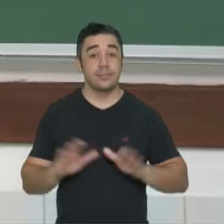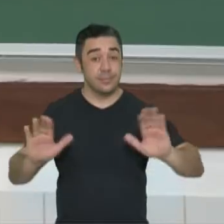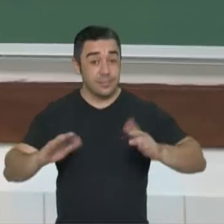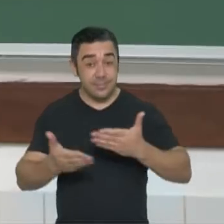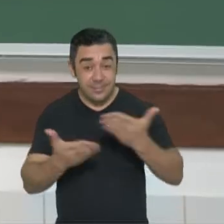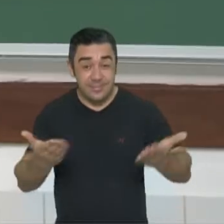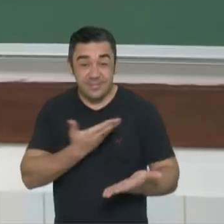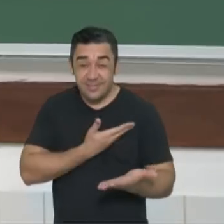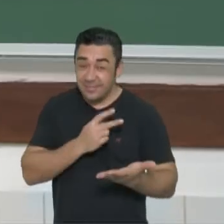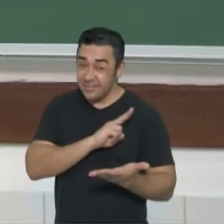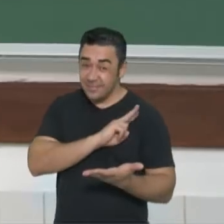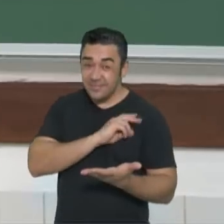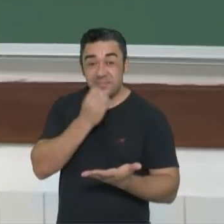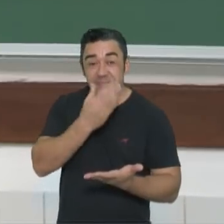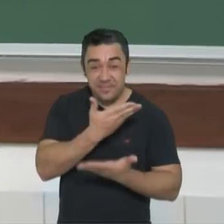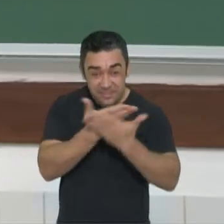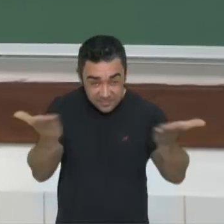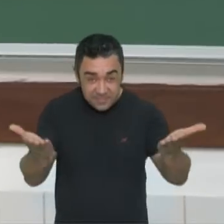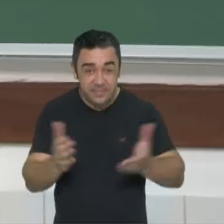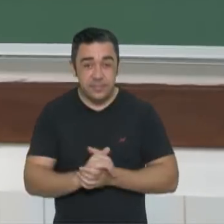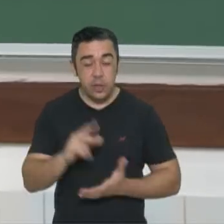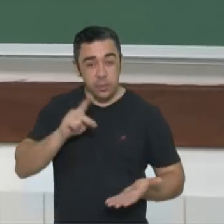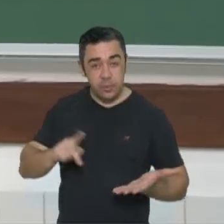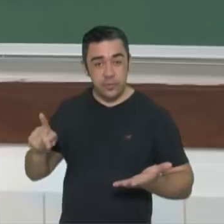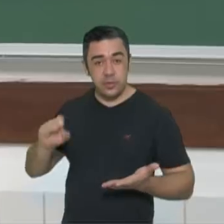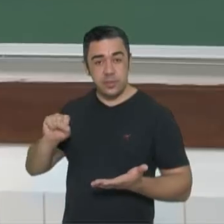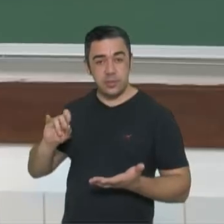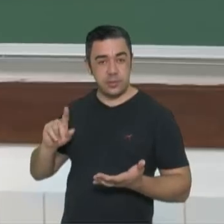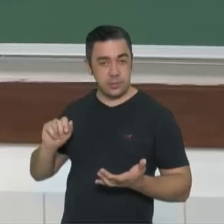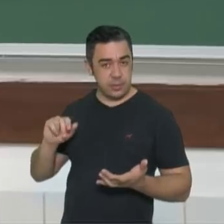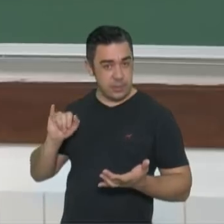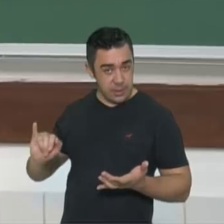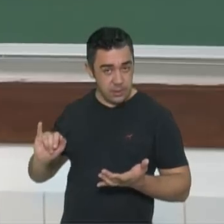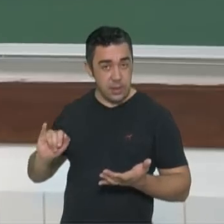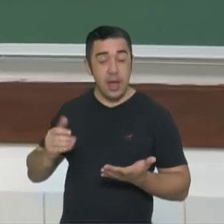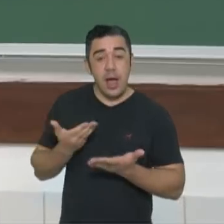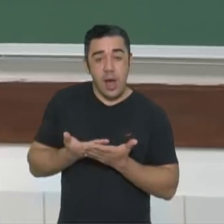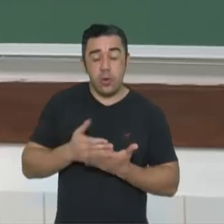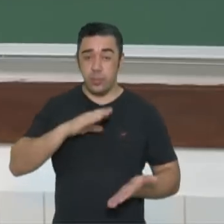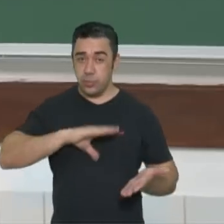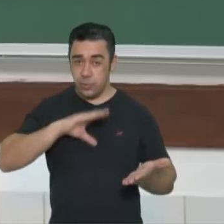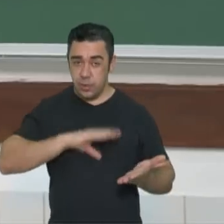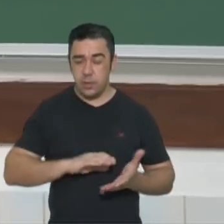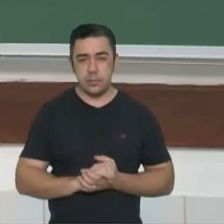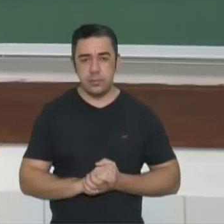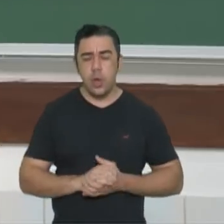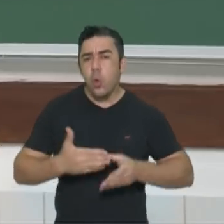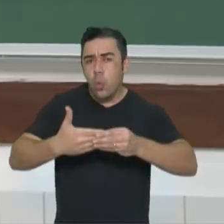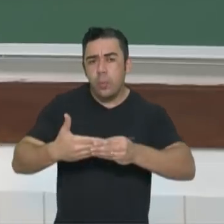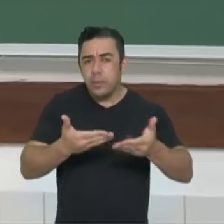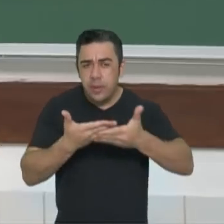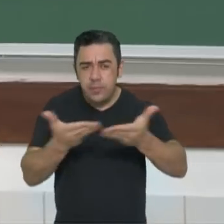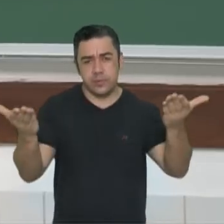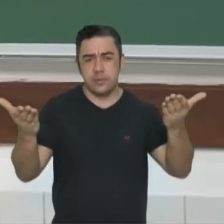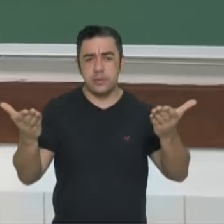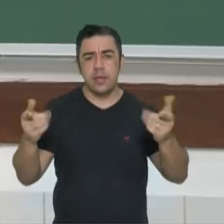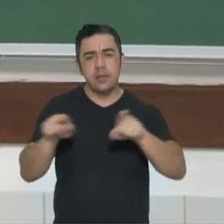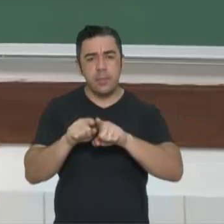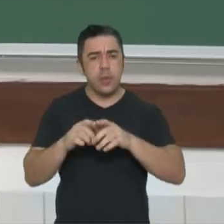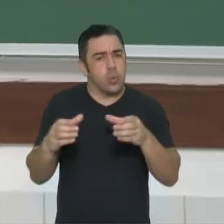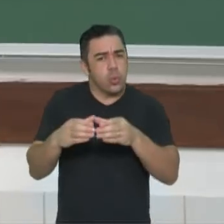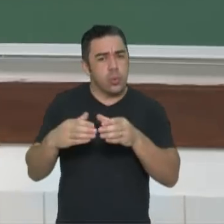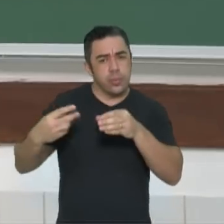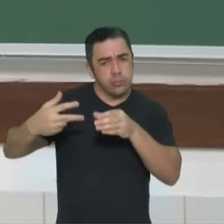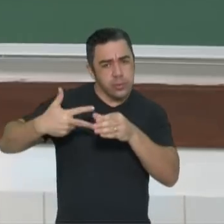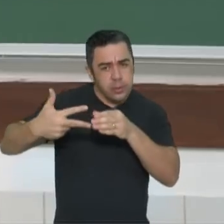E aí, meus amigos do segundo ano, tudo bem com vocês? Professor Sidney, vamos para mais uma aula de língua portuguesa. Quero cumprimentá-los, quero cumprimentar a minha